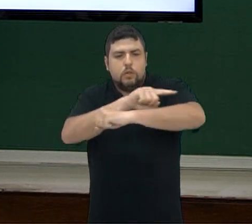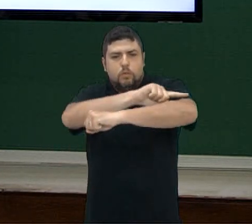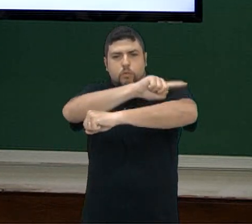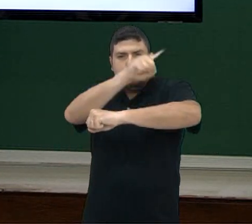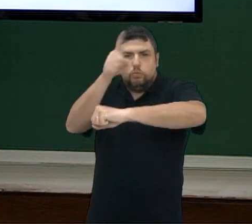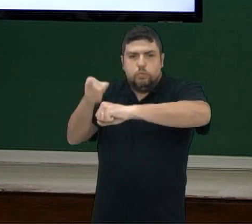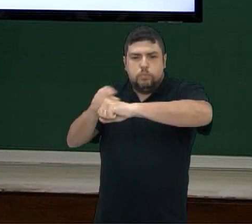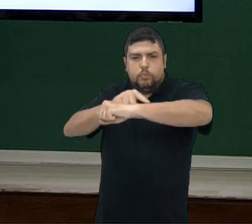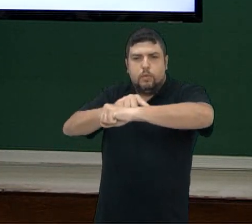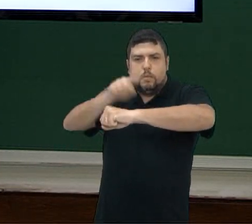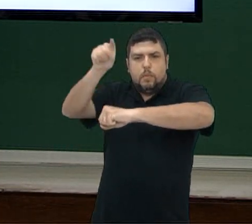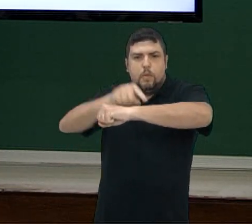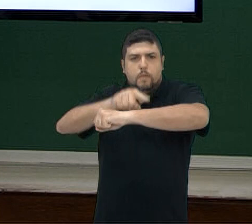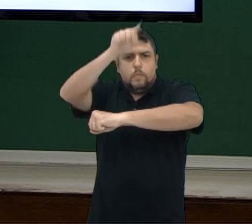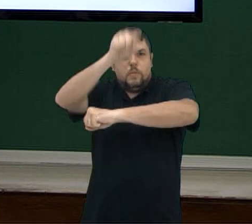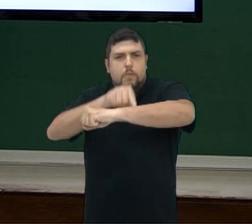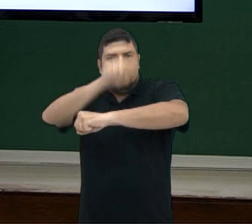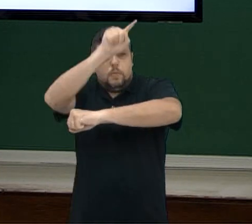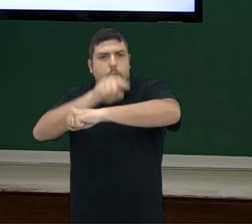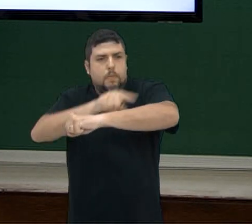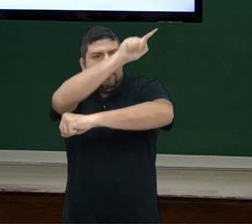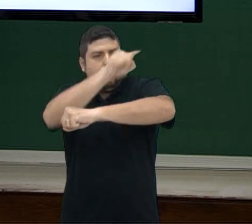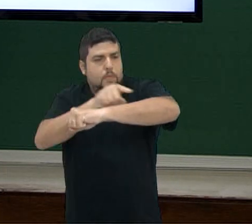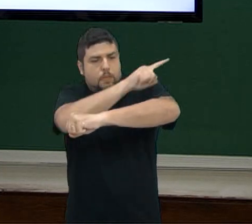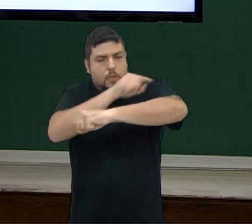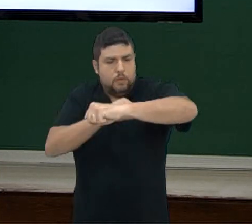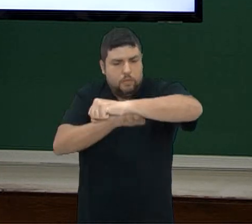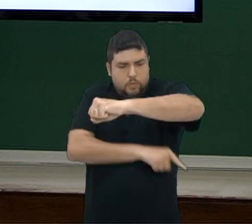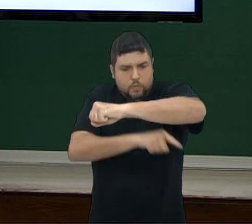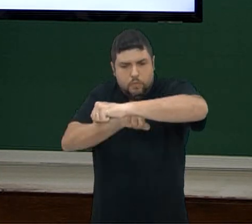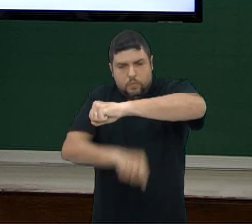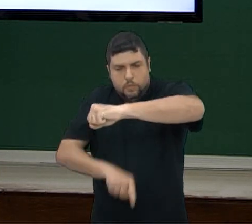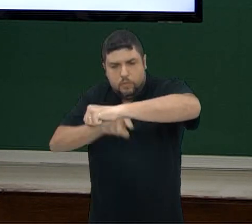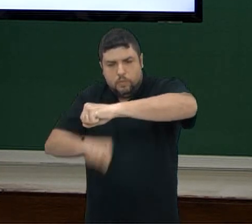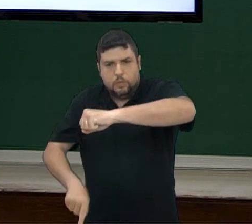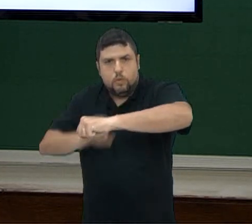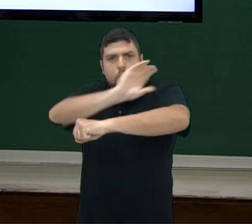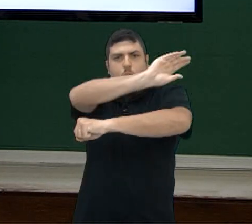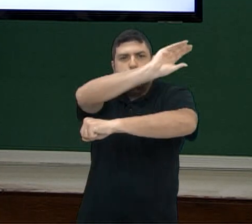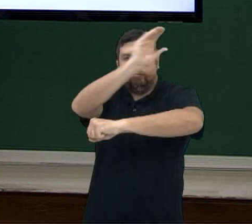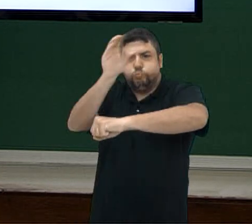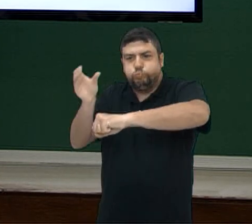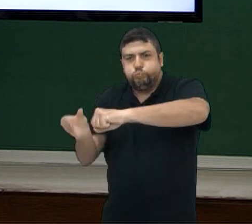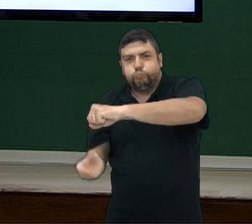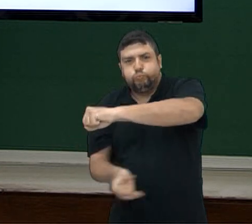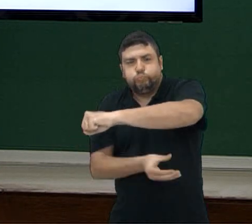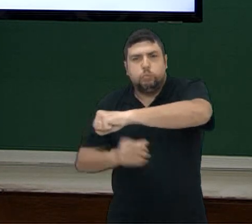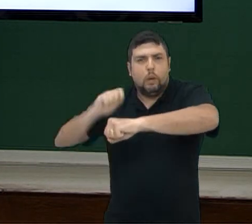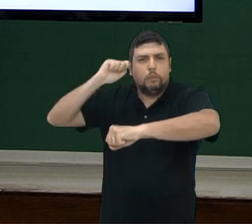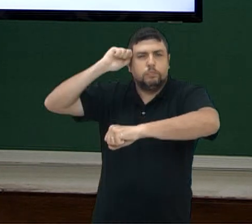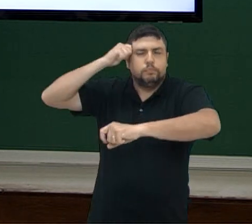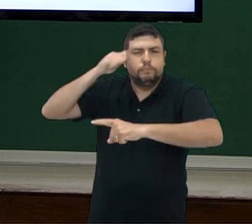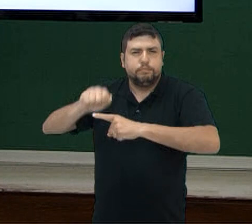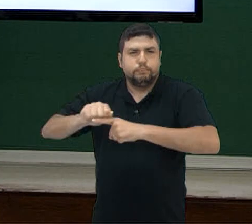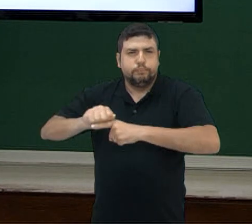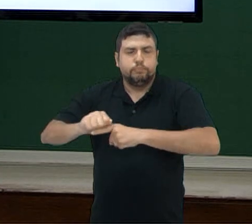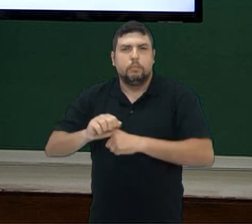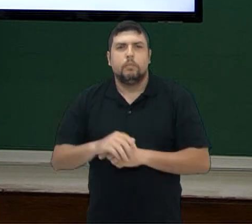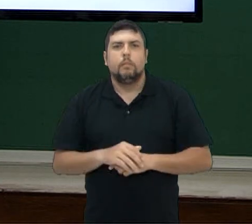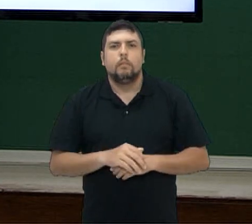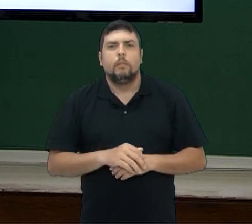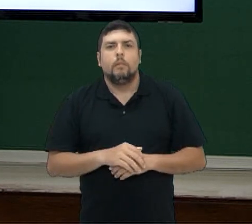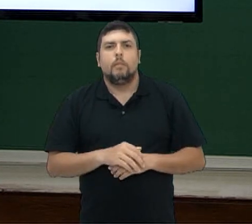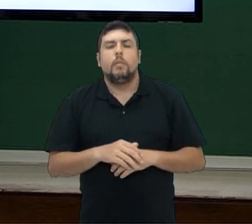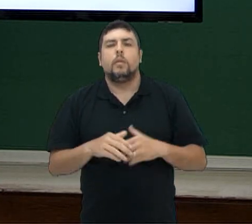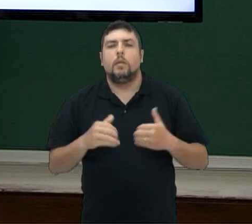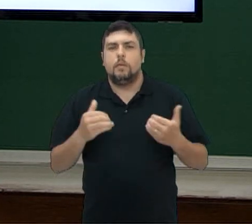até aquela parte metálica ali onde fica o pneu. É uma circunferência, tá? Então, aqui,